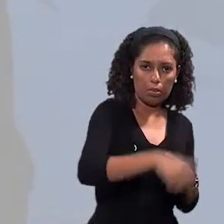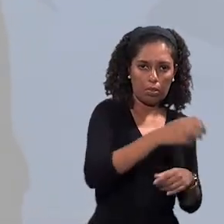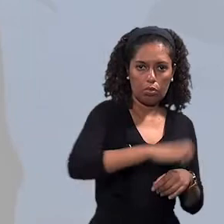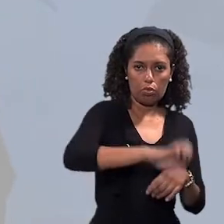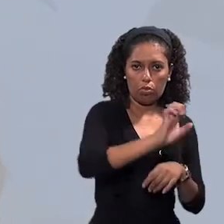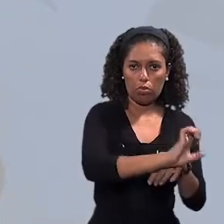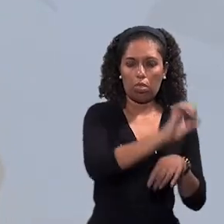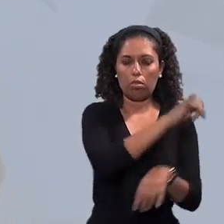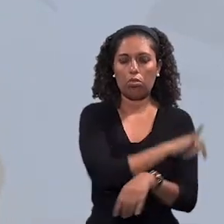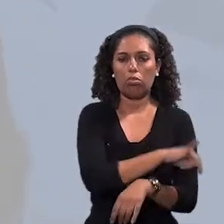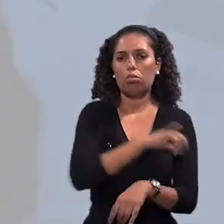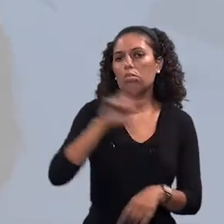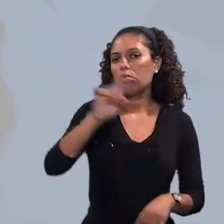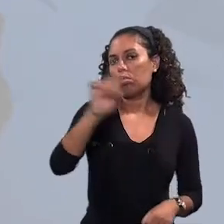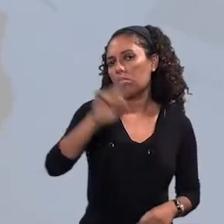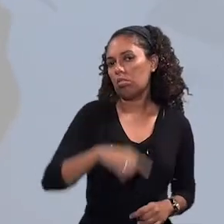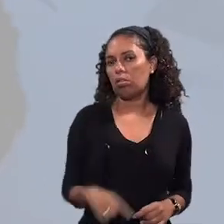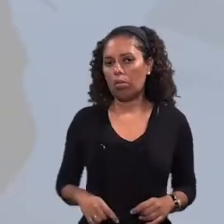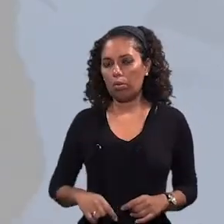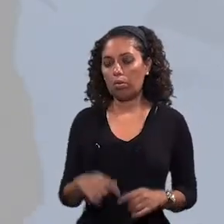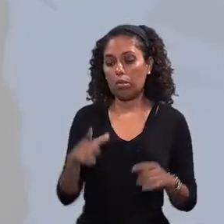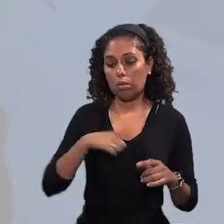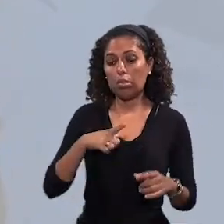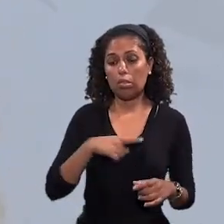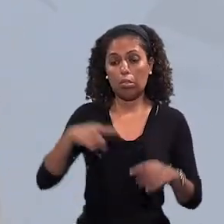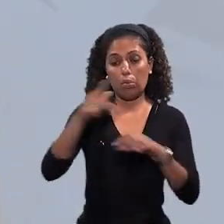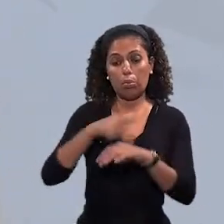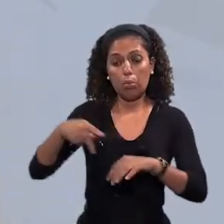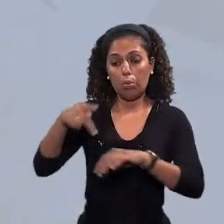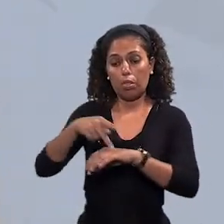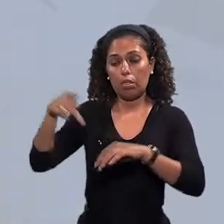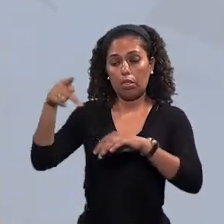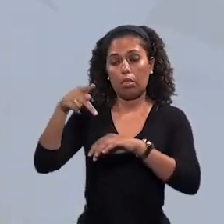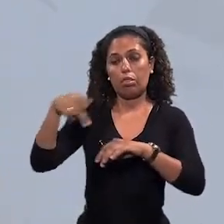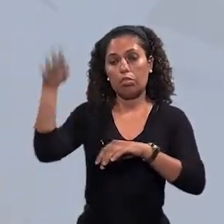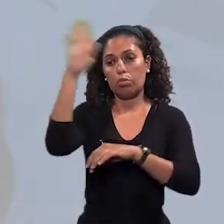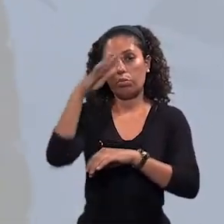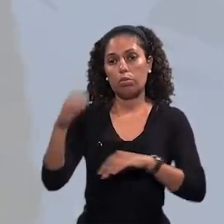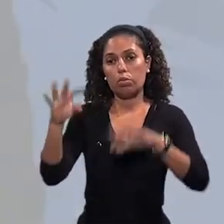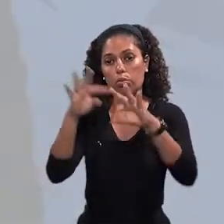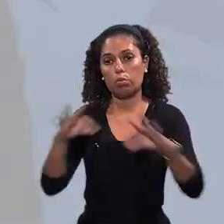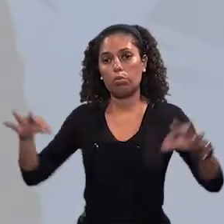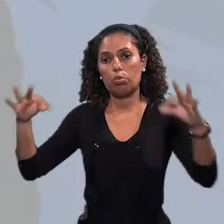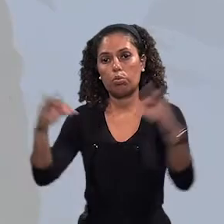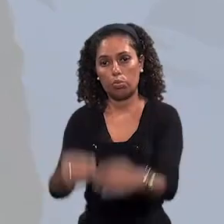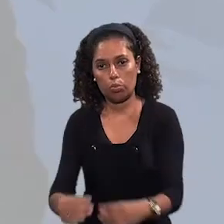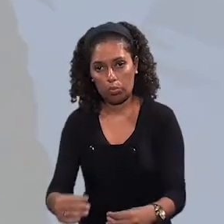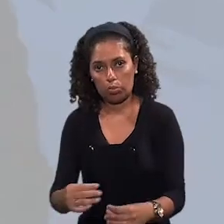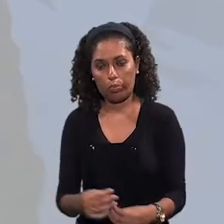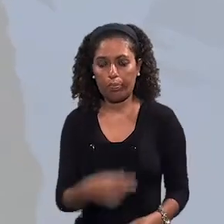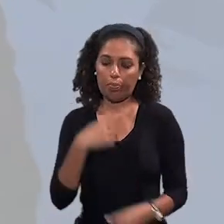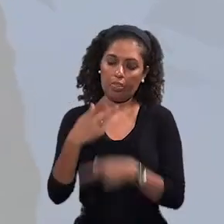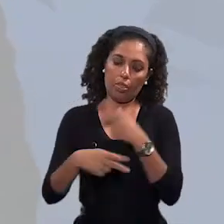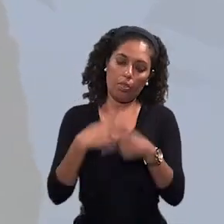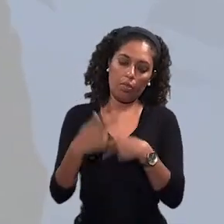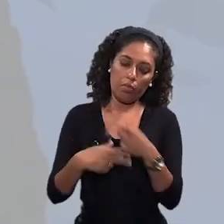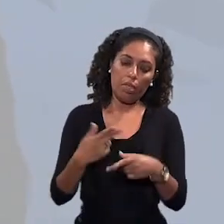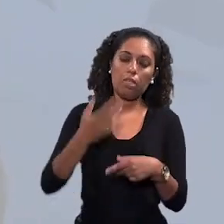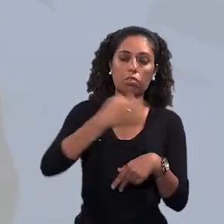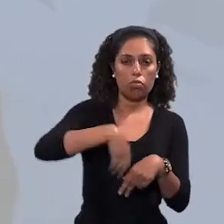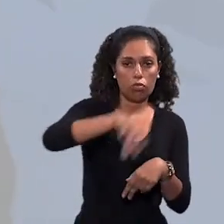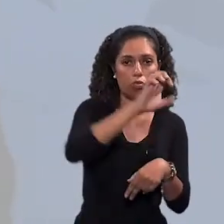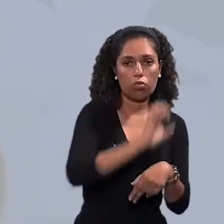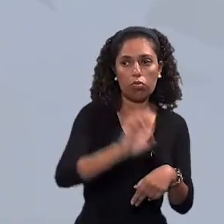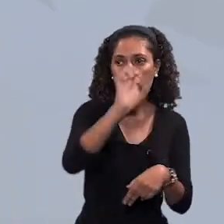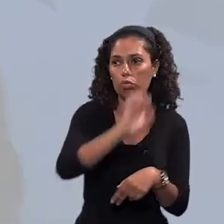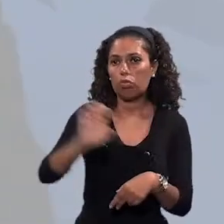nosso estado do Rio de Janeiro. Isso tem que ter uma amplitude a nível Brasil. Com certeza. A nível Brasil, quando se diz a nível